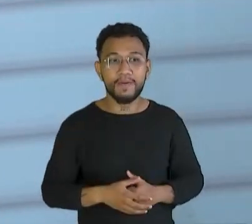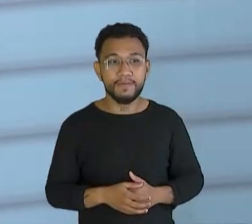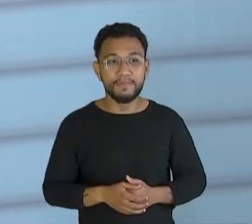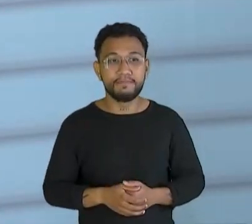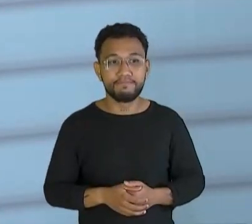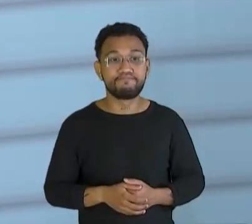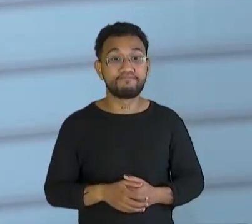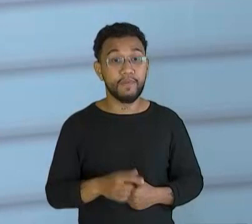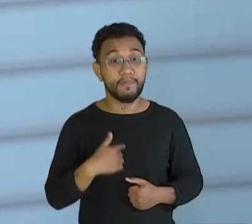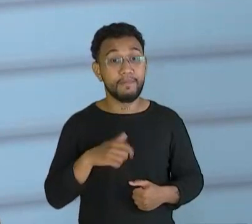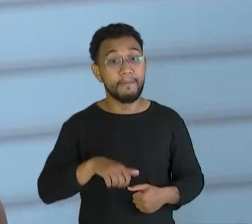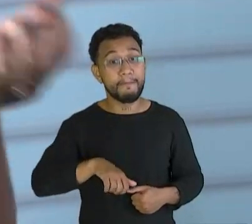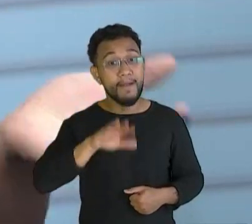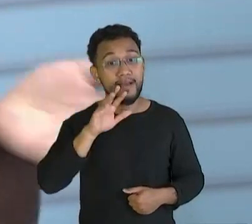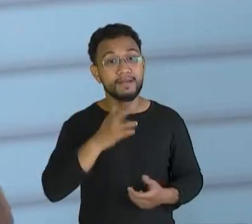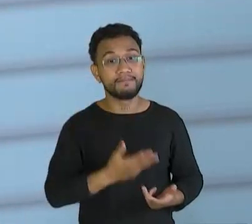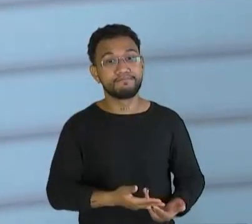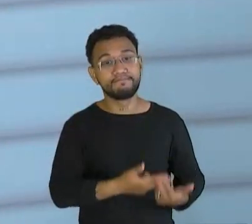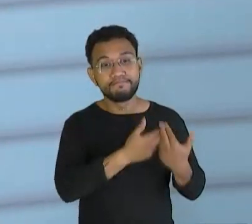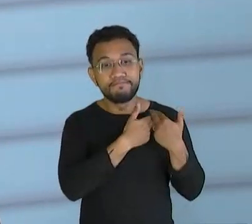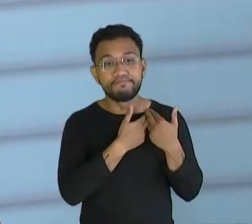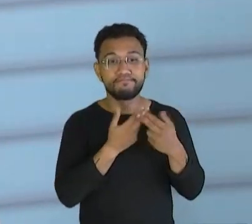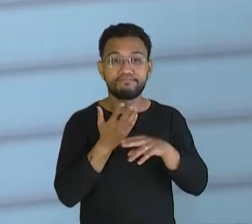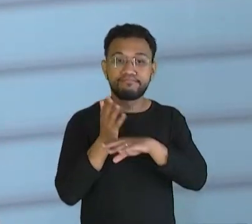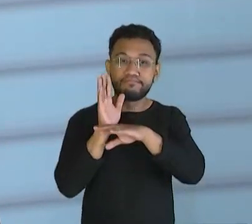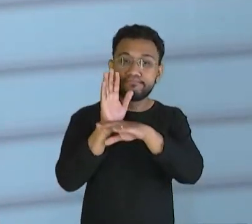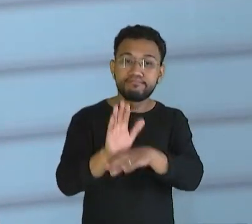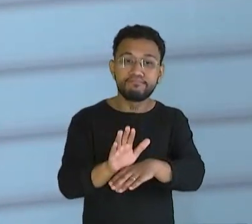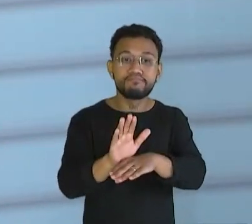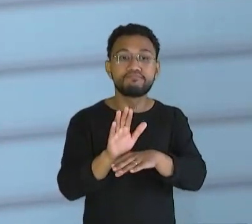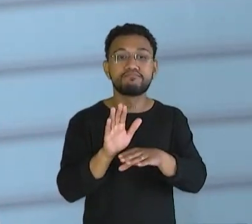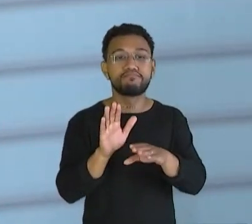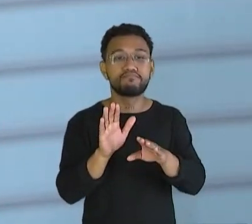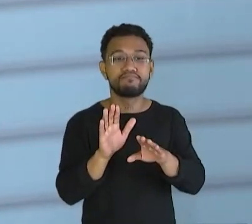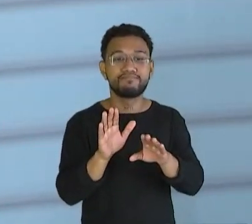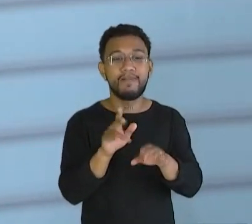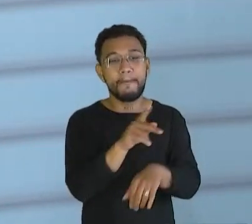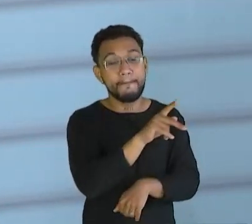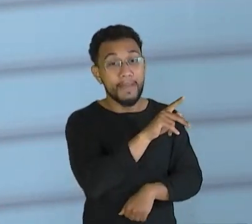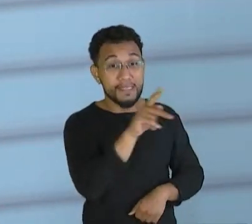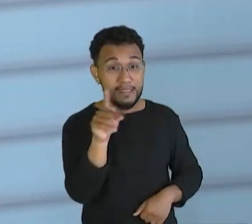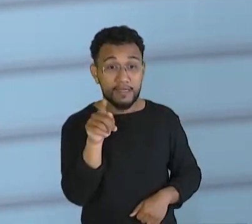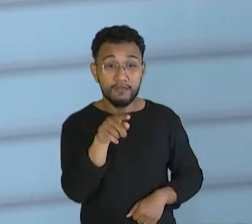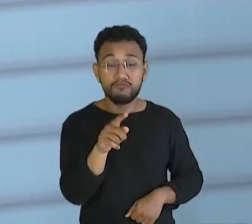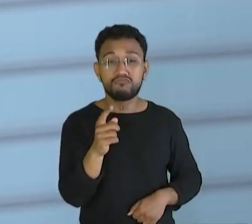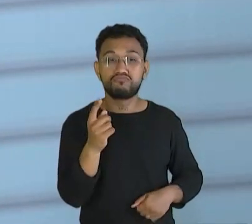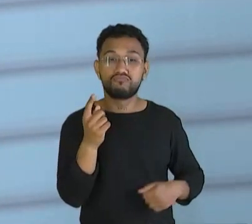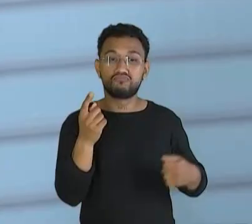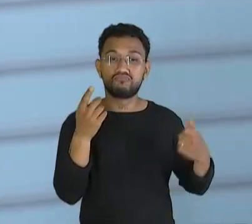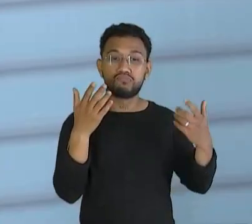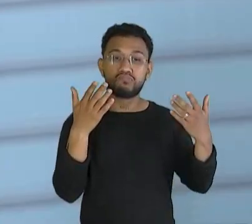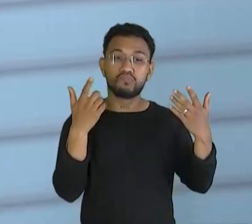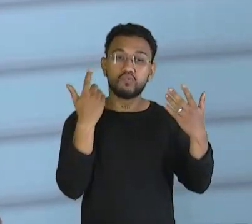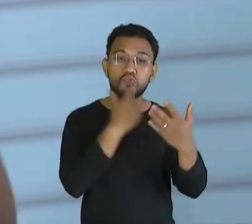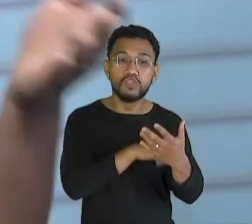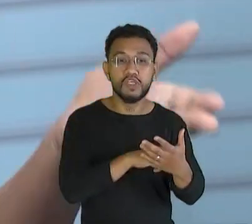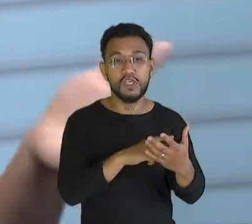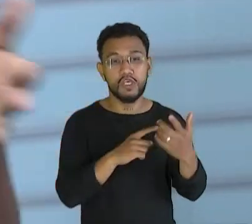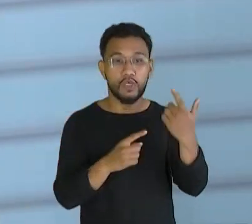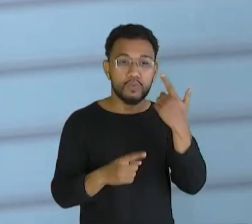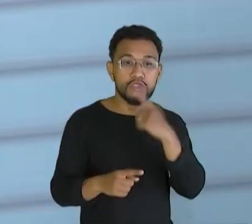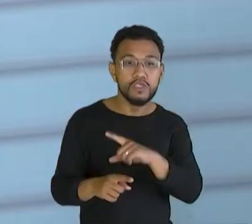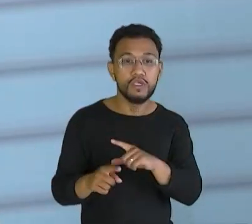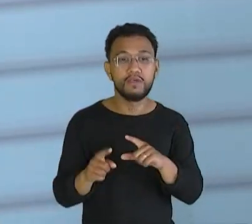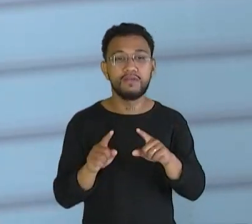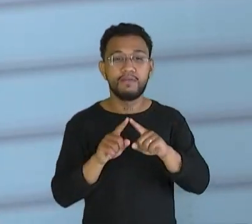nessa parte de ajudar, né, de auxiliar a presidência a articular suas questões, as